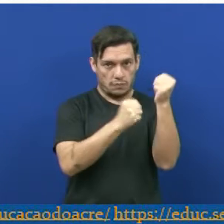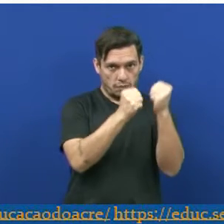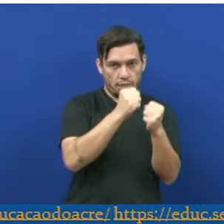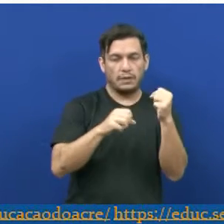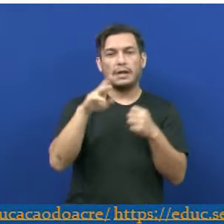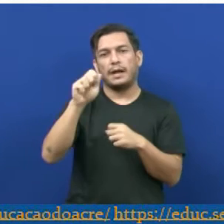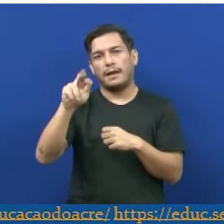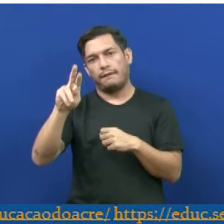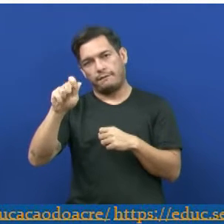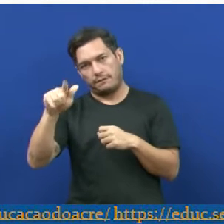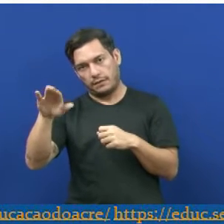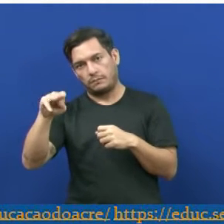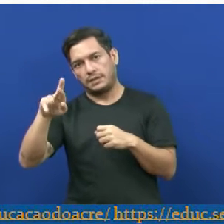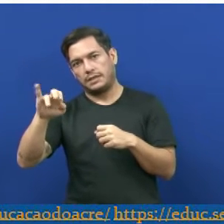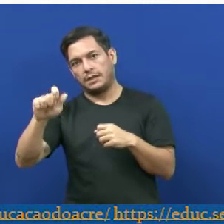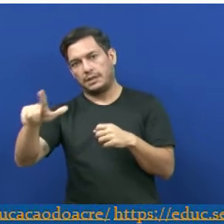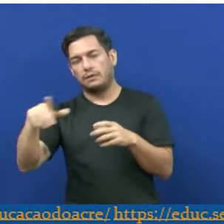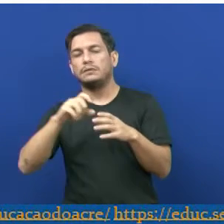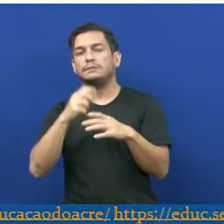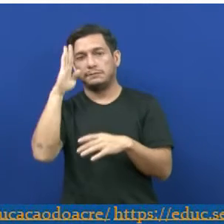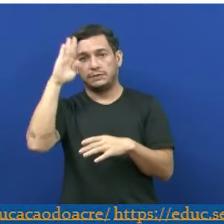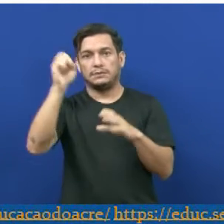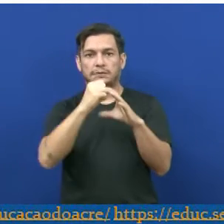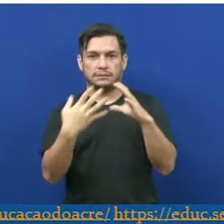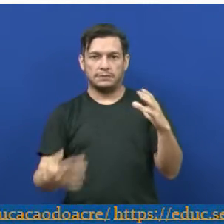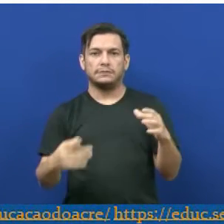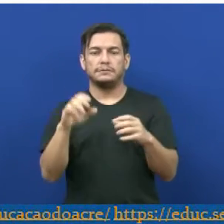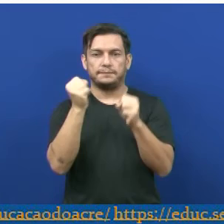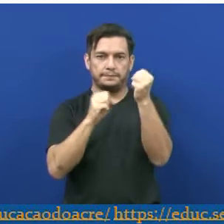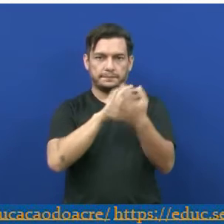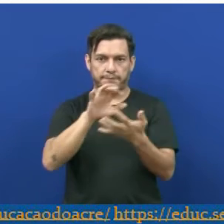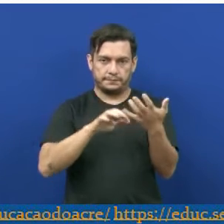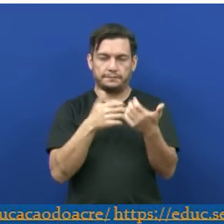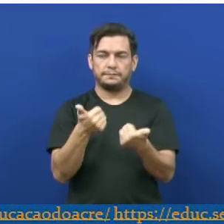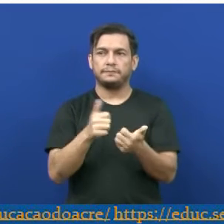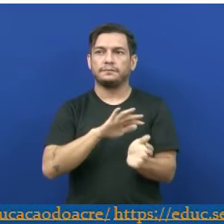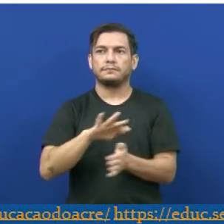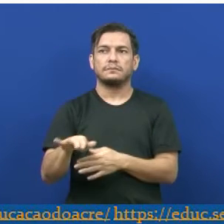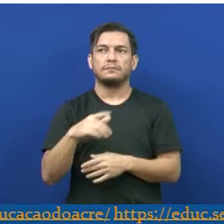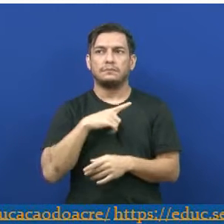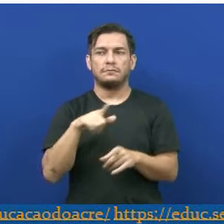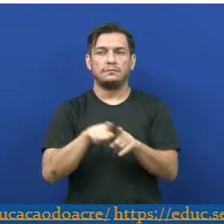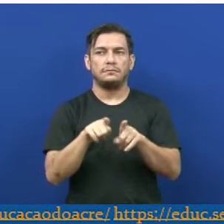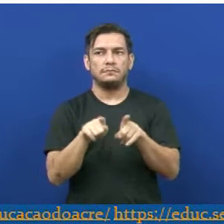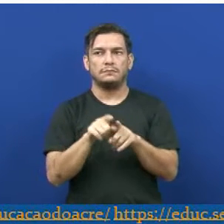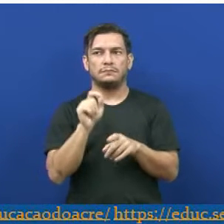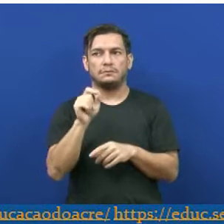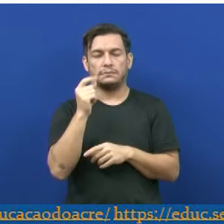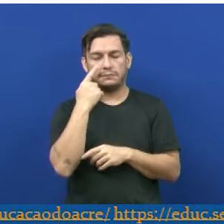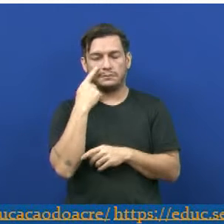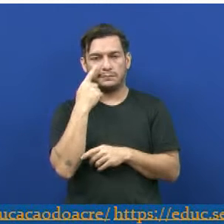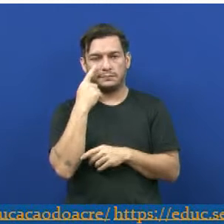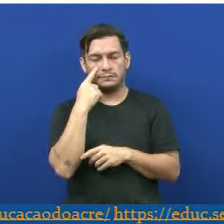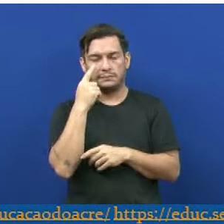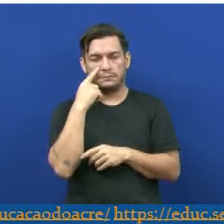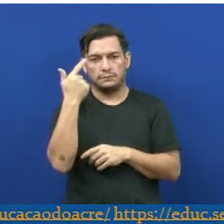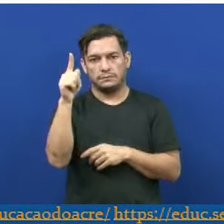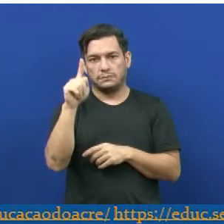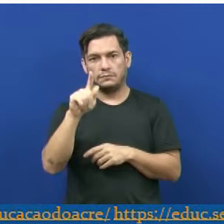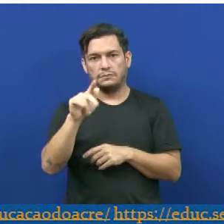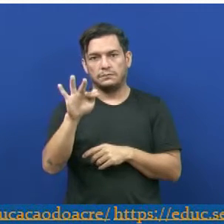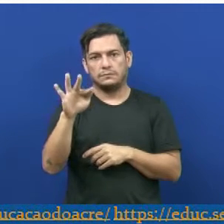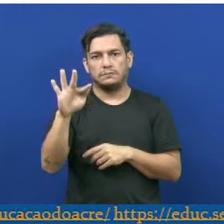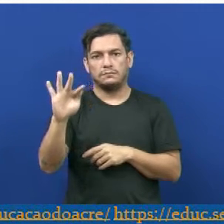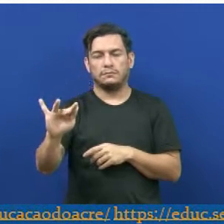carvão mineral como uma das principais características da primeira Revolução Industrial. Além disso, nós temos, observem também nessa outra GIF,